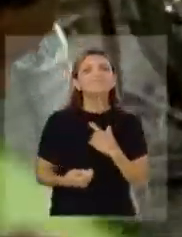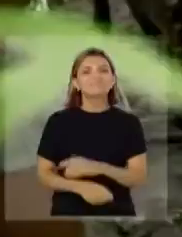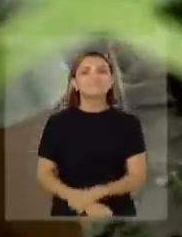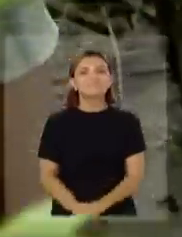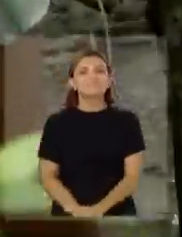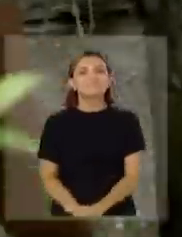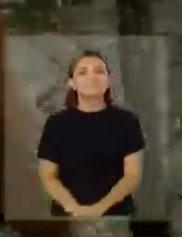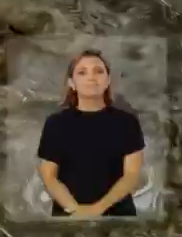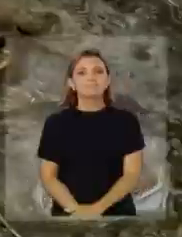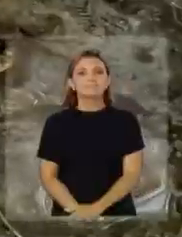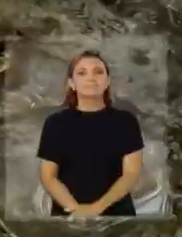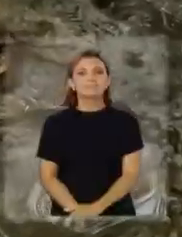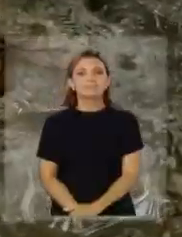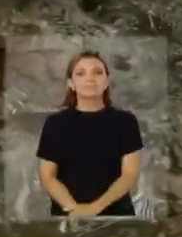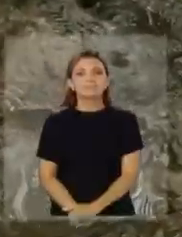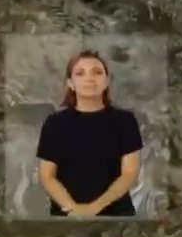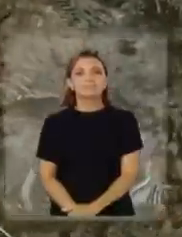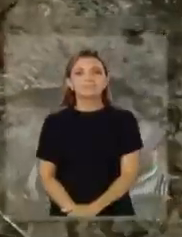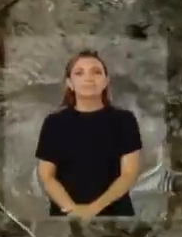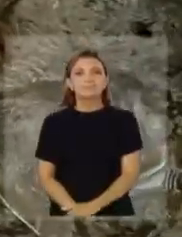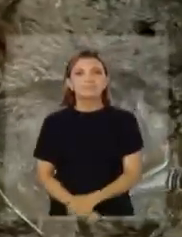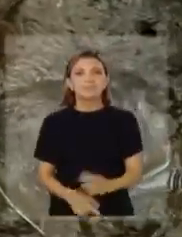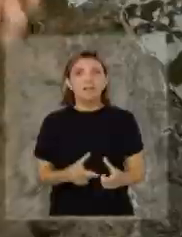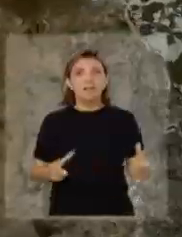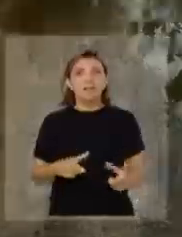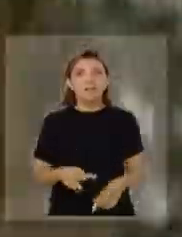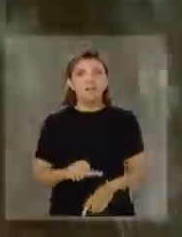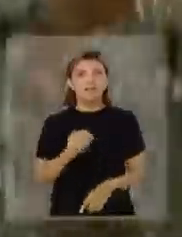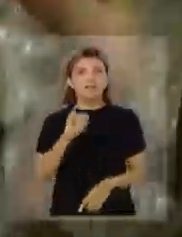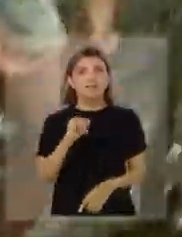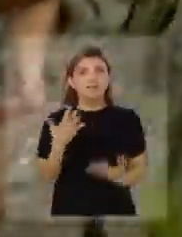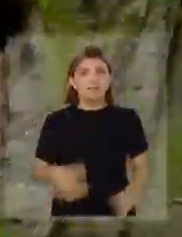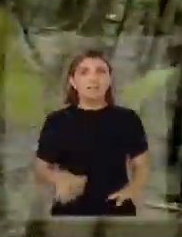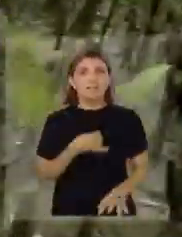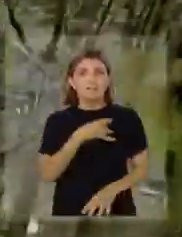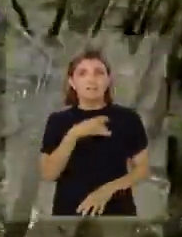essa tata, vai fundo. Vou pegar um bem grandão. Ai!